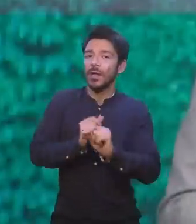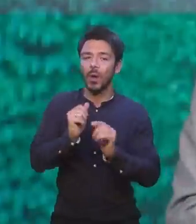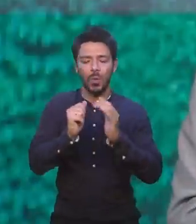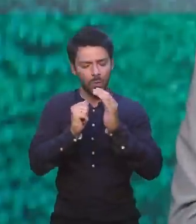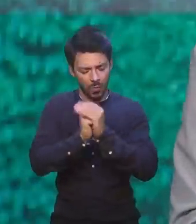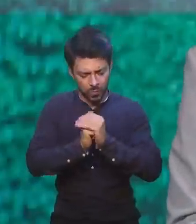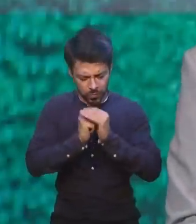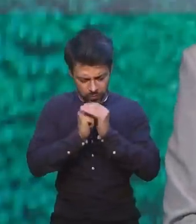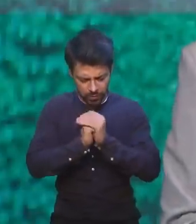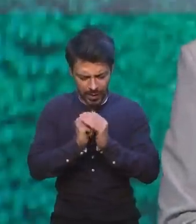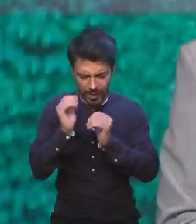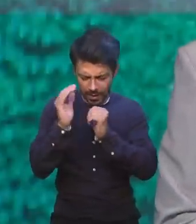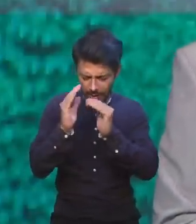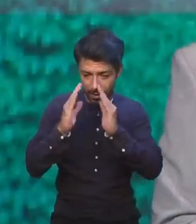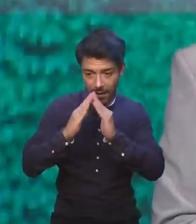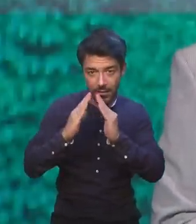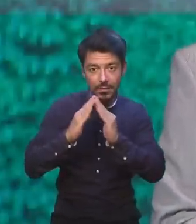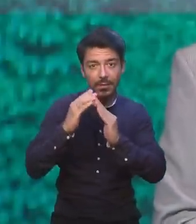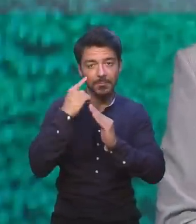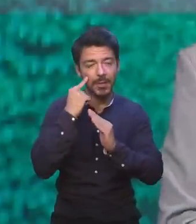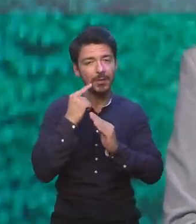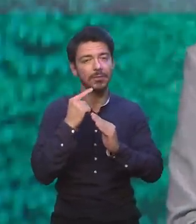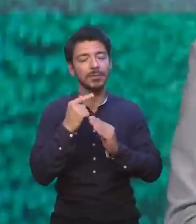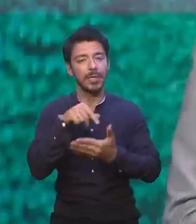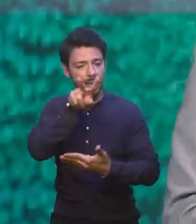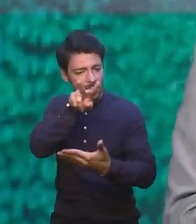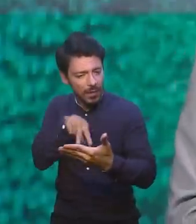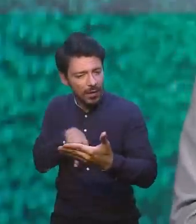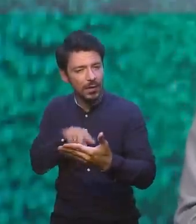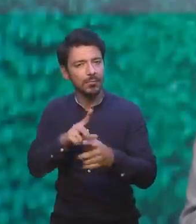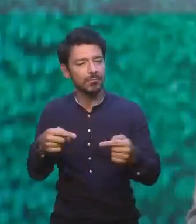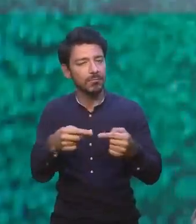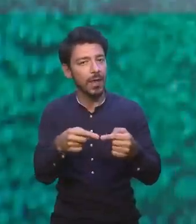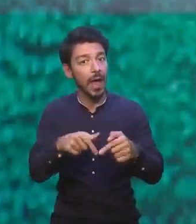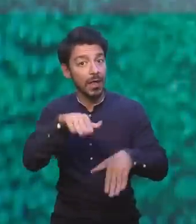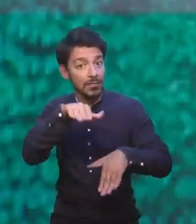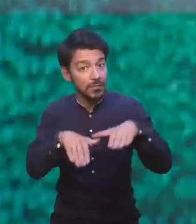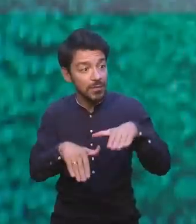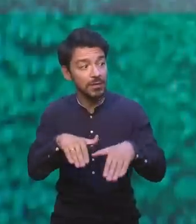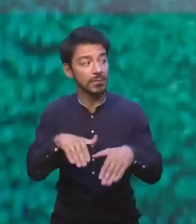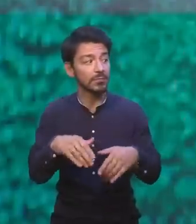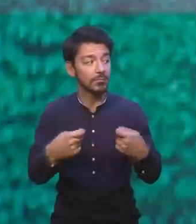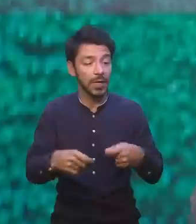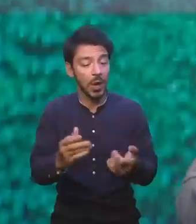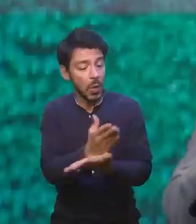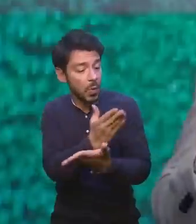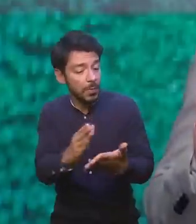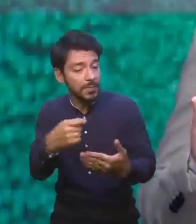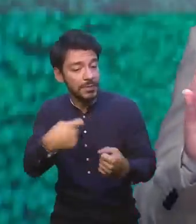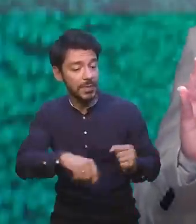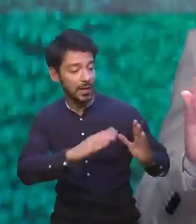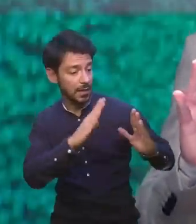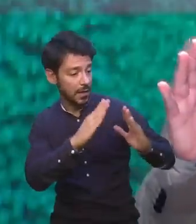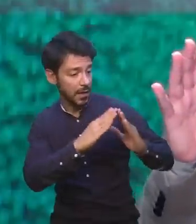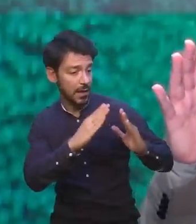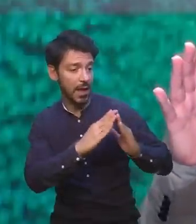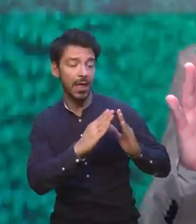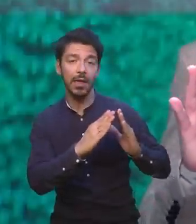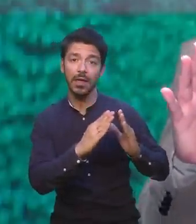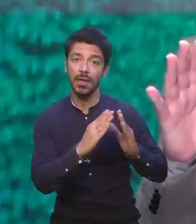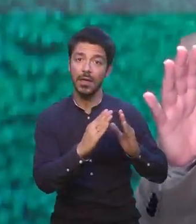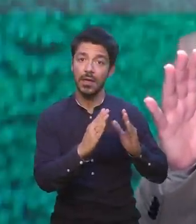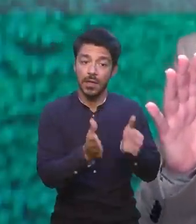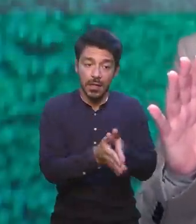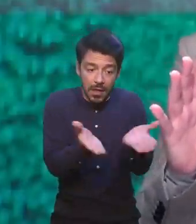leitura. Há determinadas pessoas e situações que, no mínimo, uns dois evangelhos no lar, para a gente poder manter uma certa serenidade